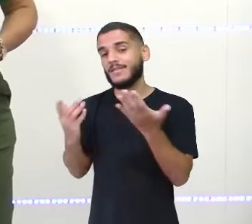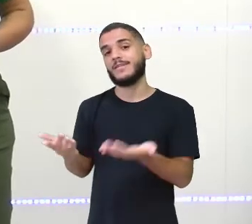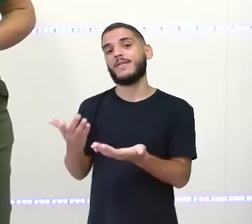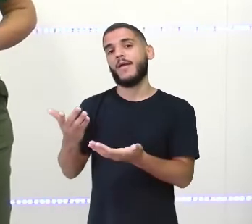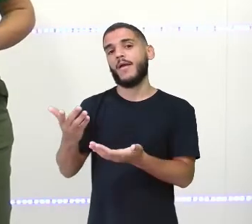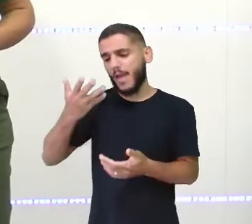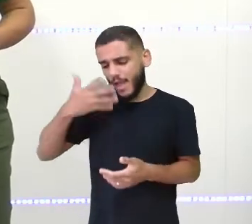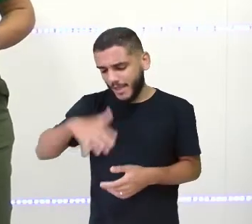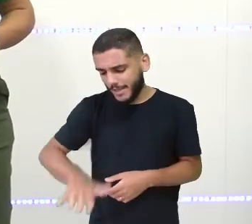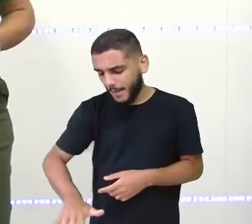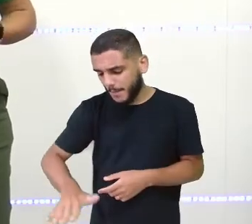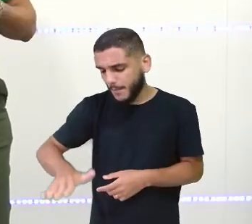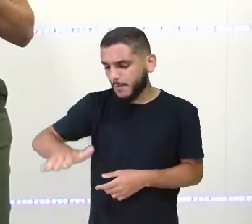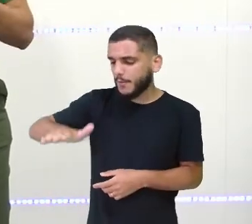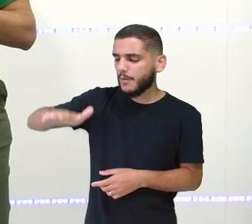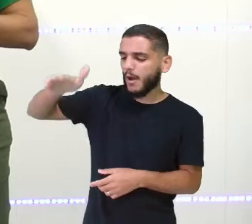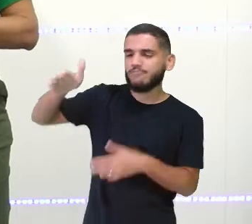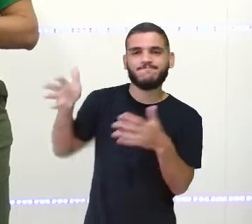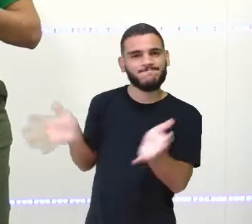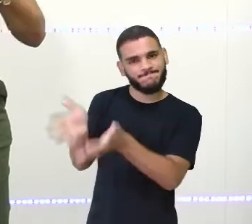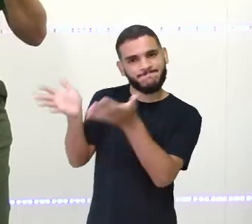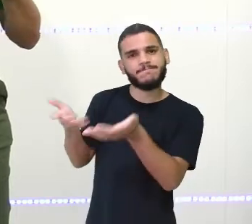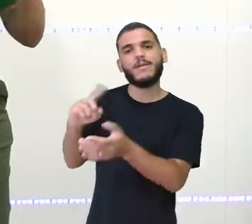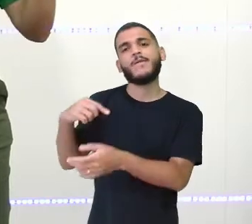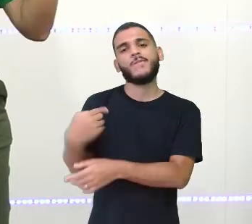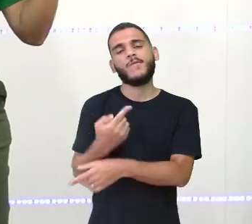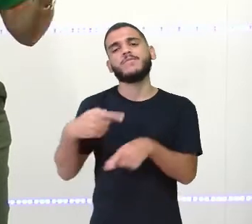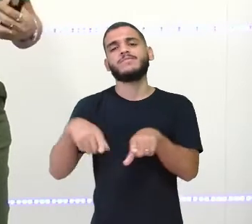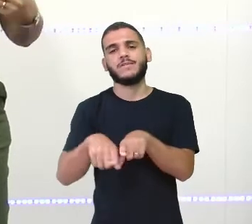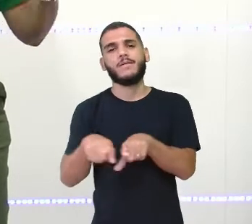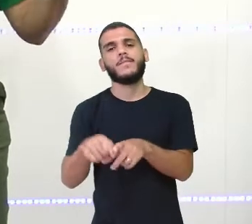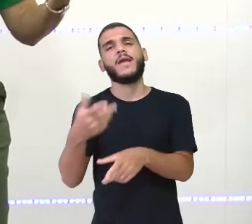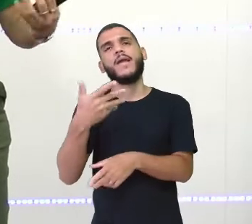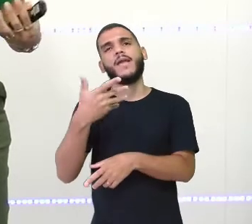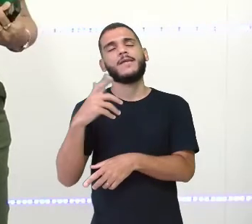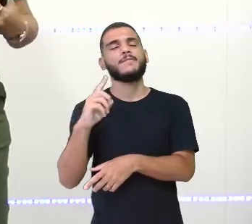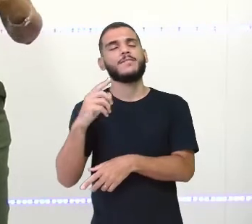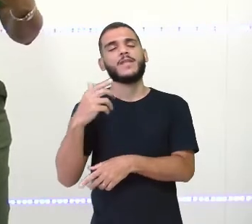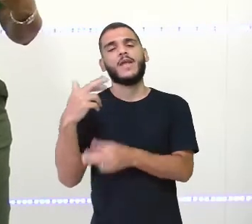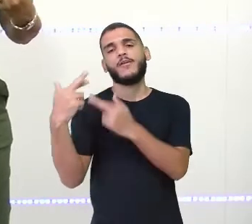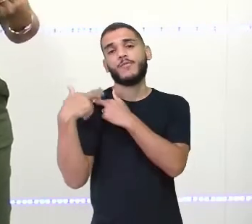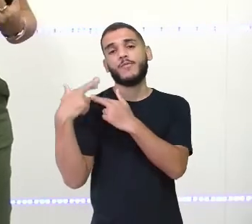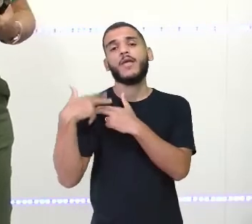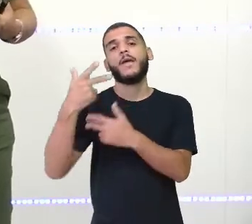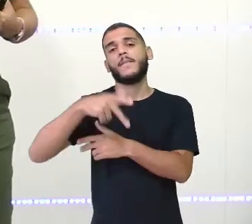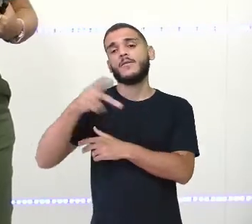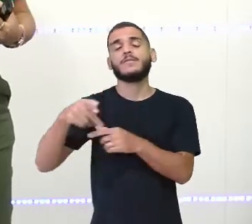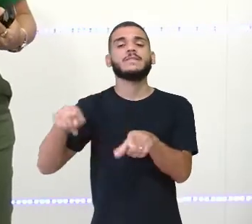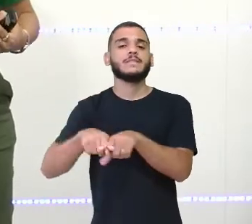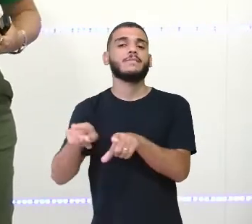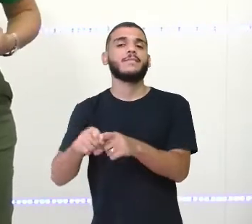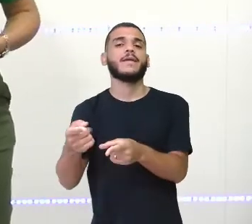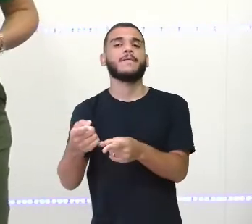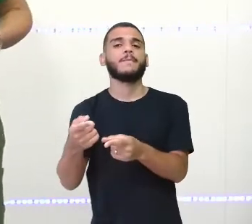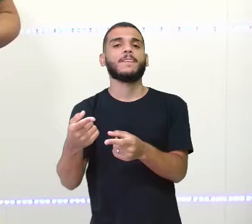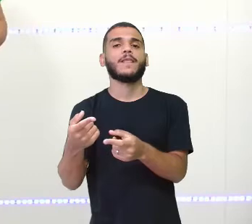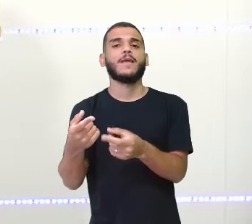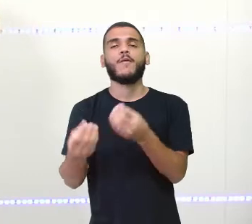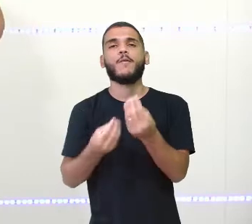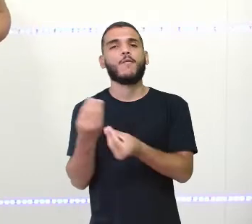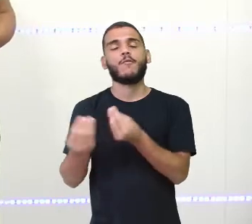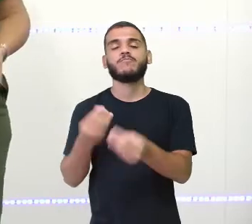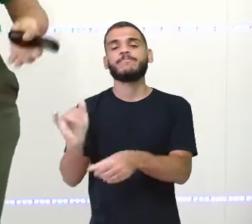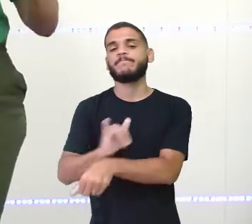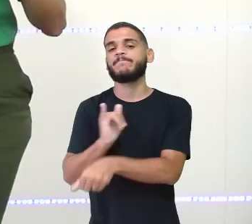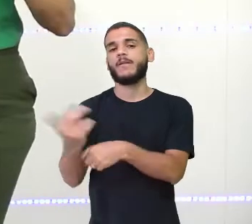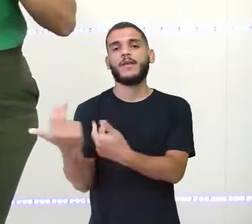desde pequenininha, não é? E é assim que nós, pais, professores, devemos fazer com nossas crianças, com os